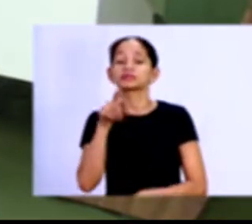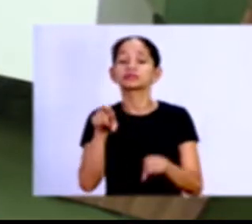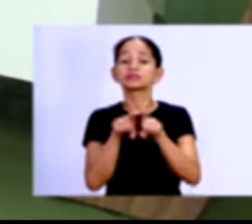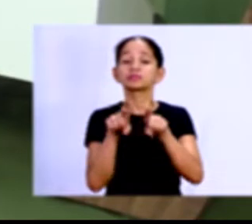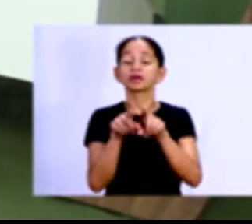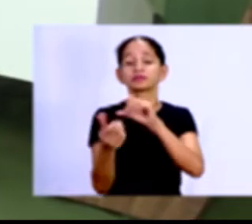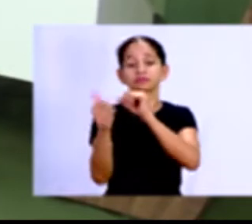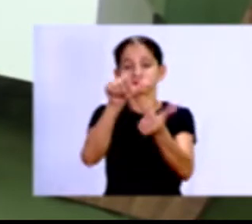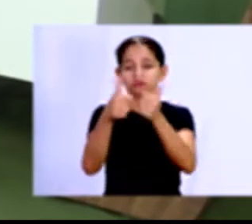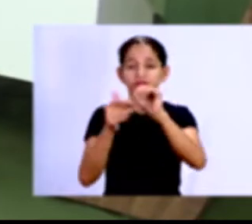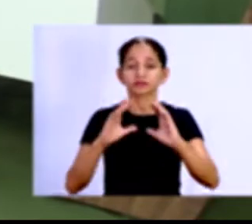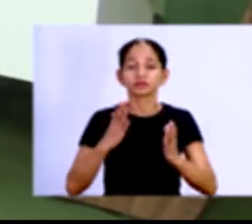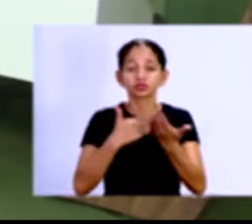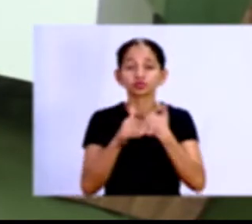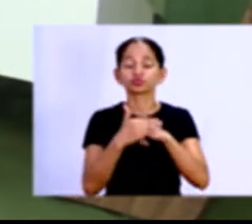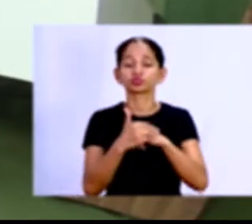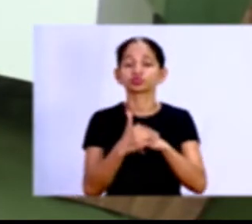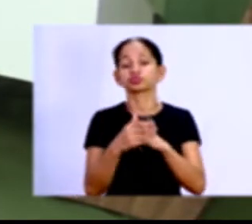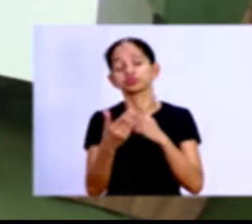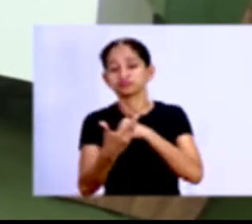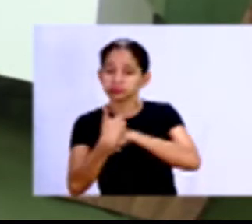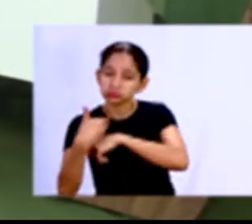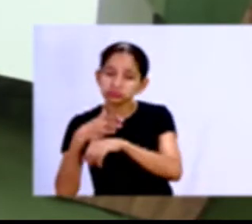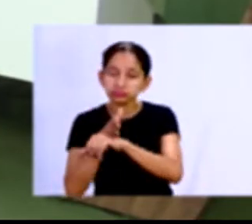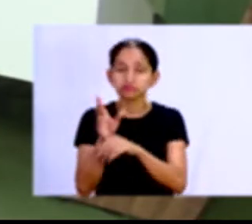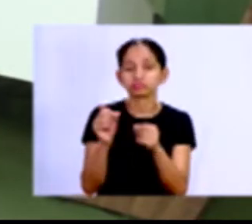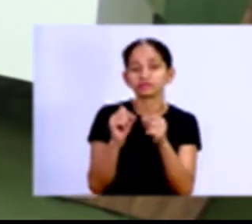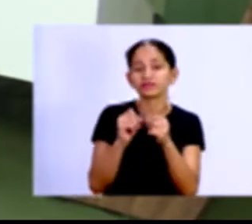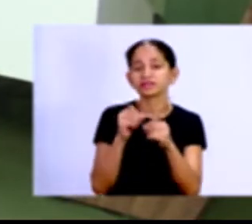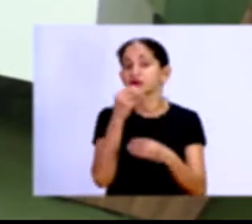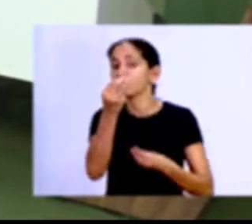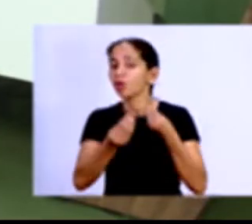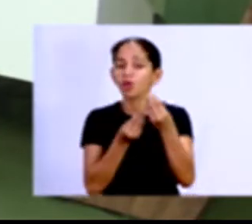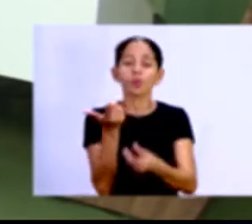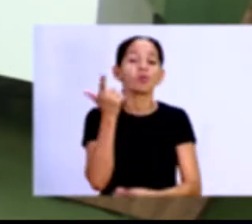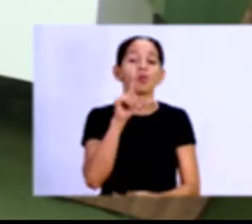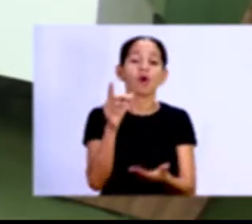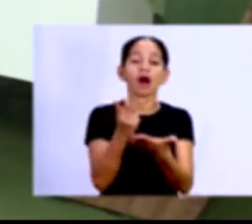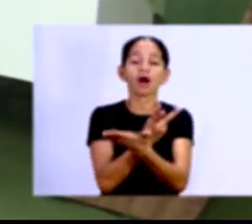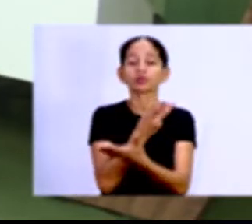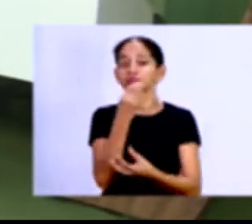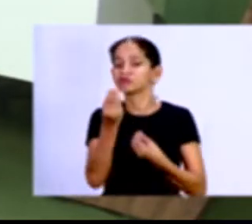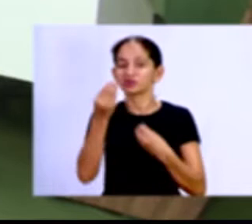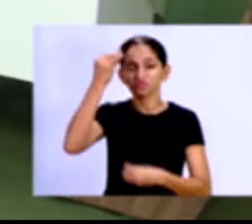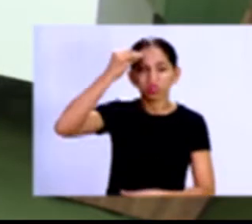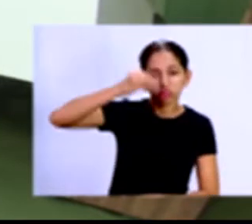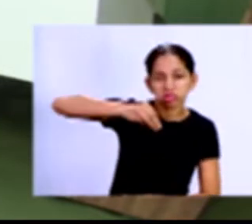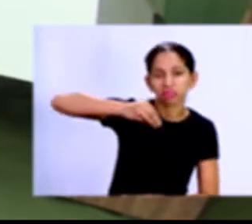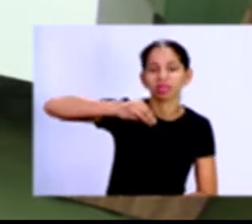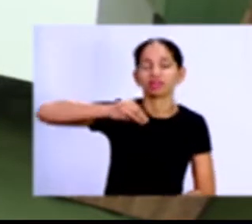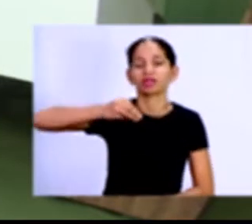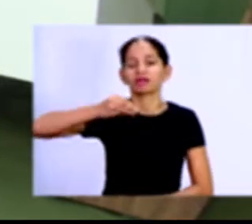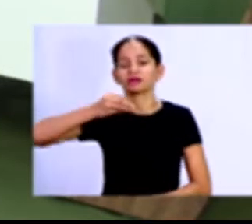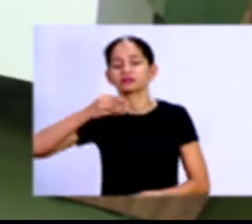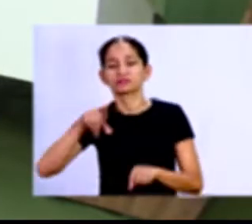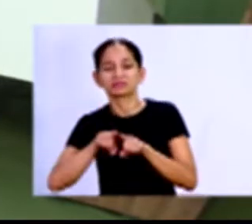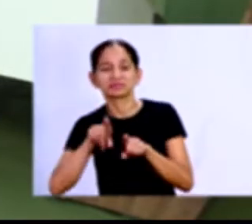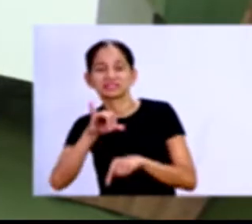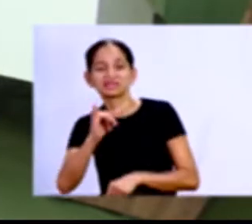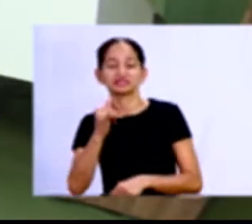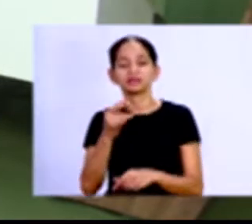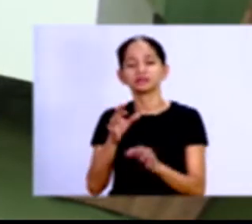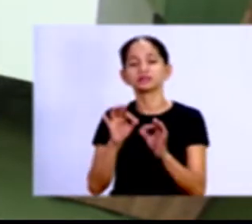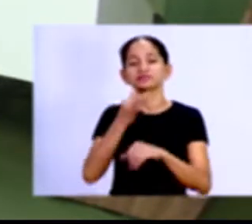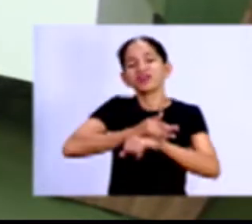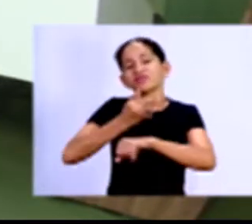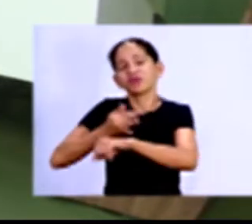das avaliações, né, da participação dos alunos. Como é que isso acontece verificando hoje? a evasão, ligando, entrando em contato,